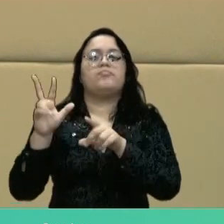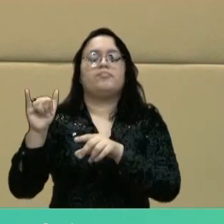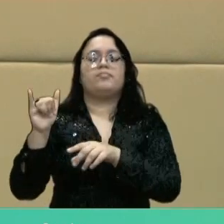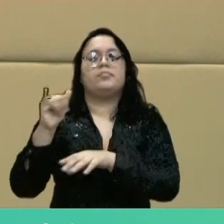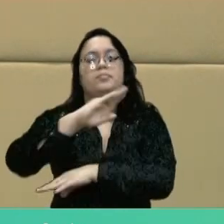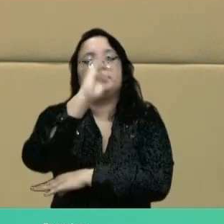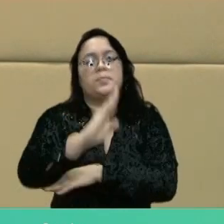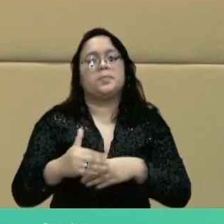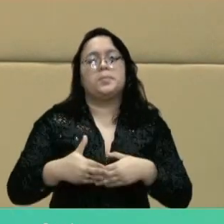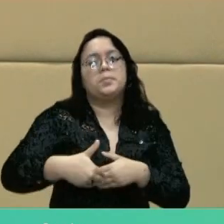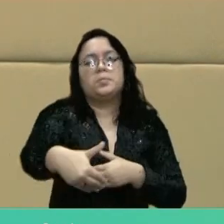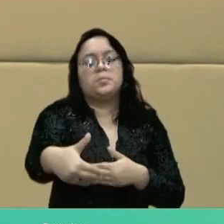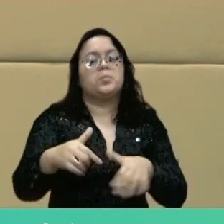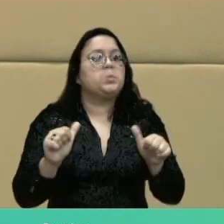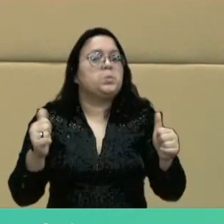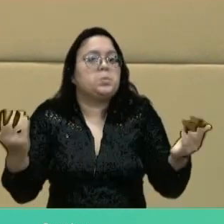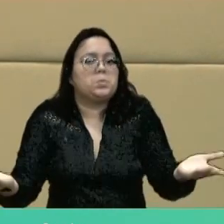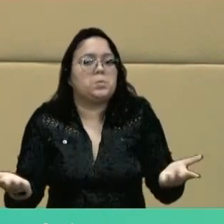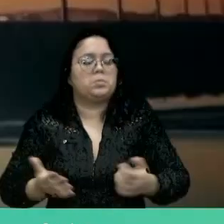curto prazo?